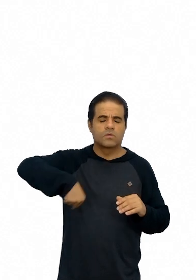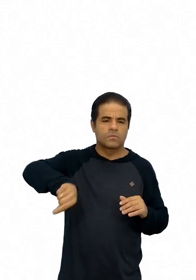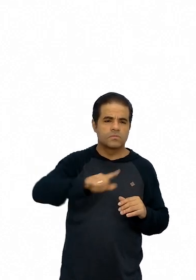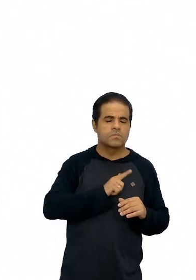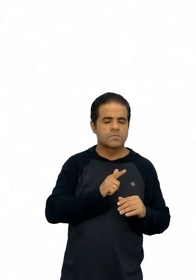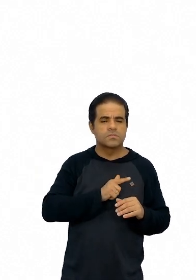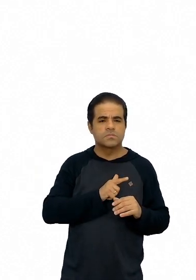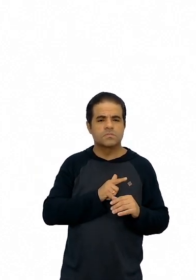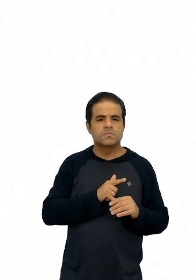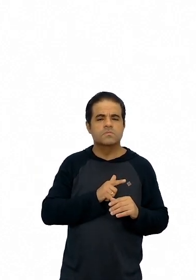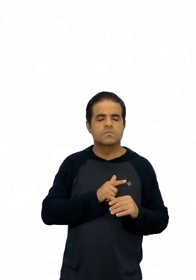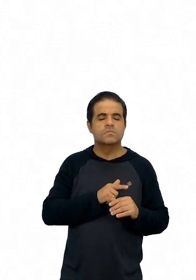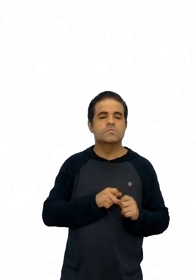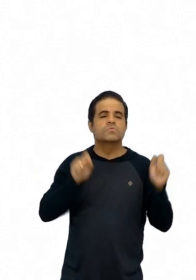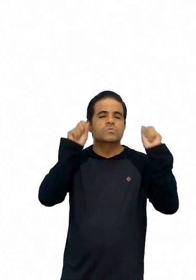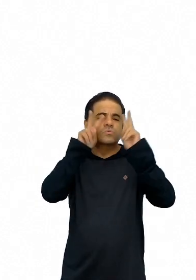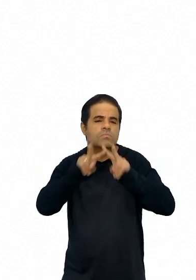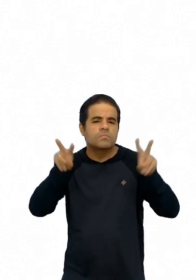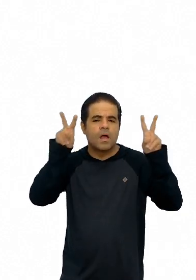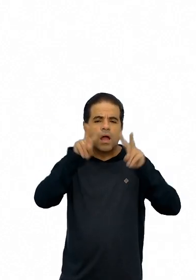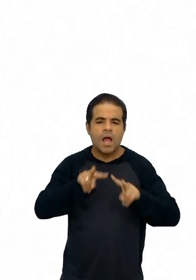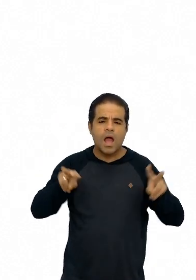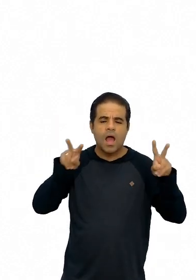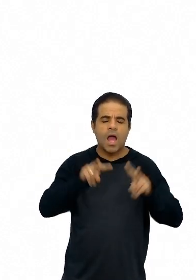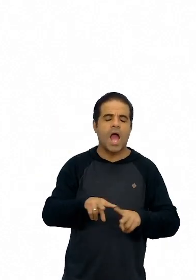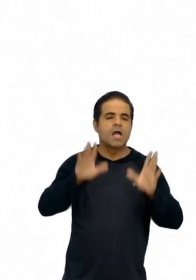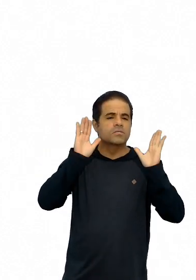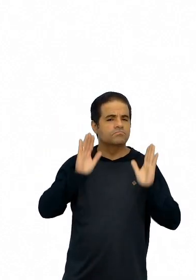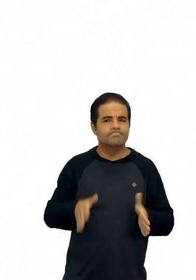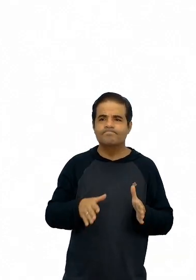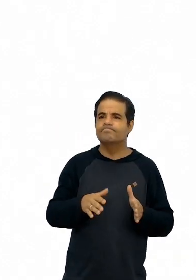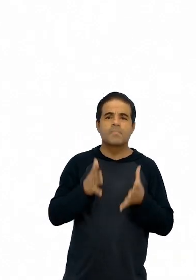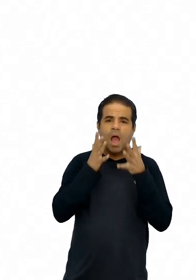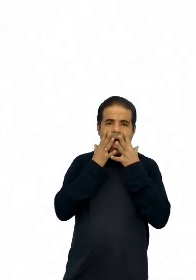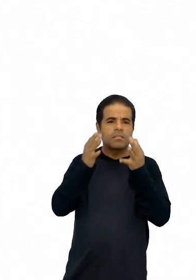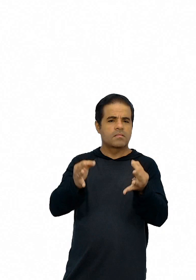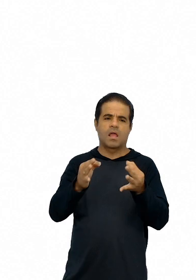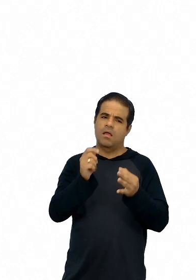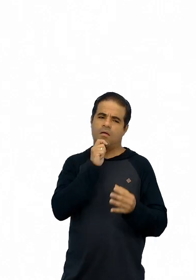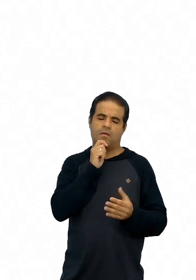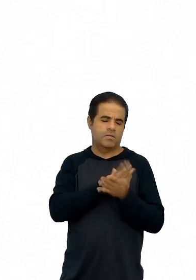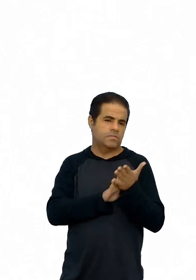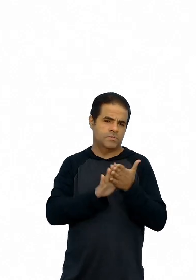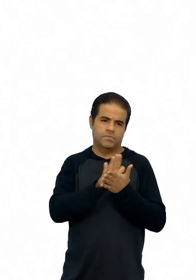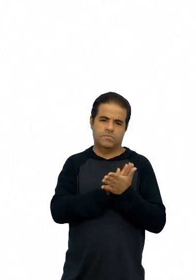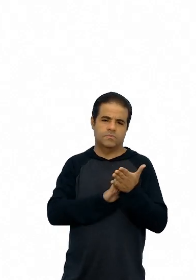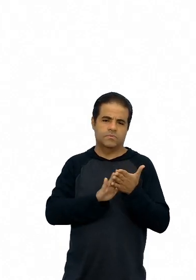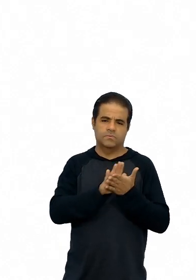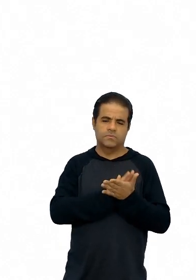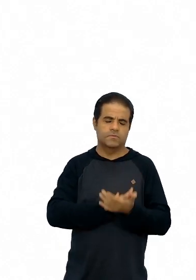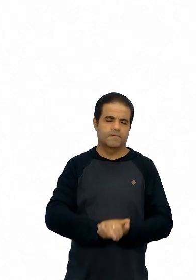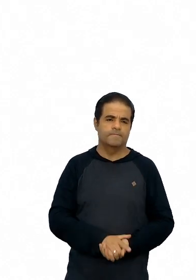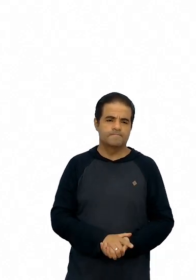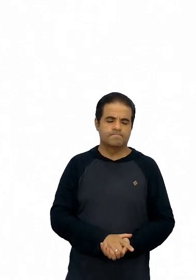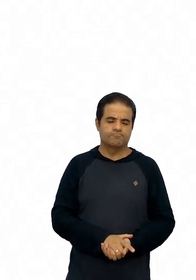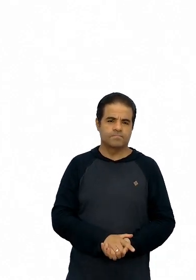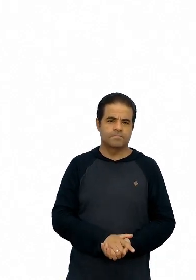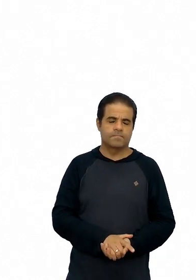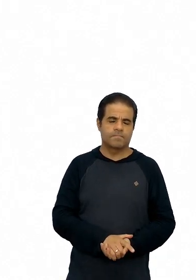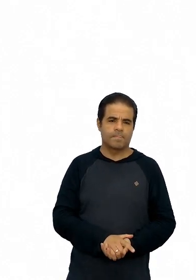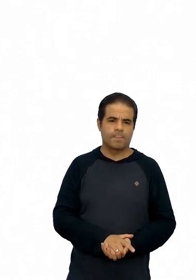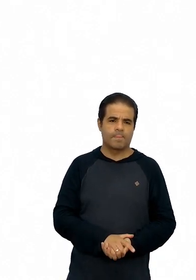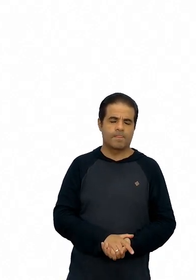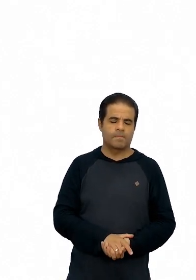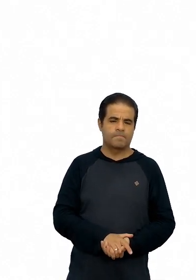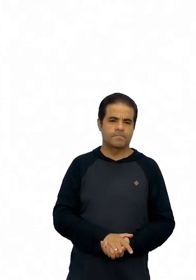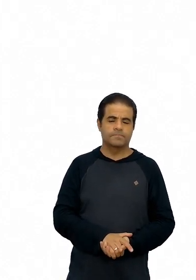eu não tinha esse olhar para isso, né, eu não tinha me atentado para isso. Então, é do nosso